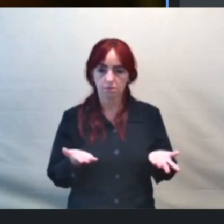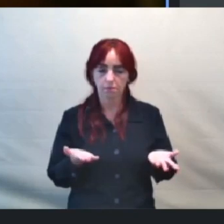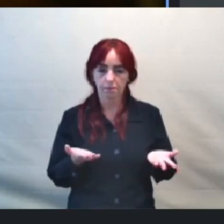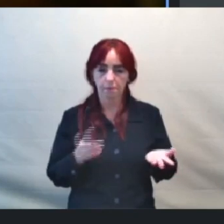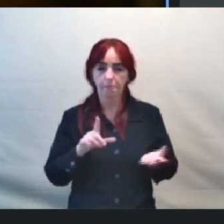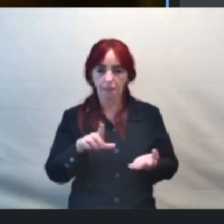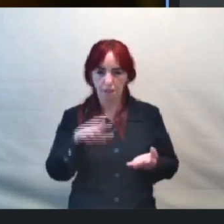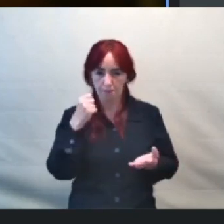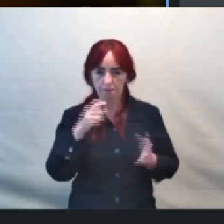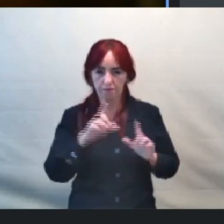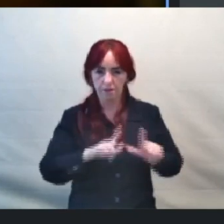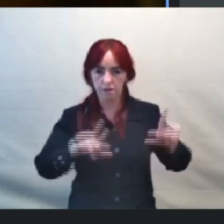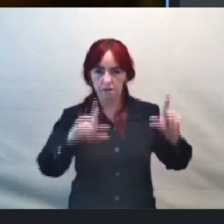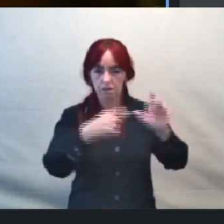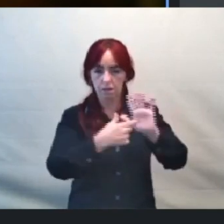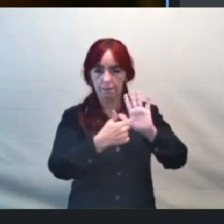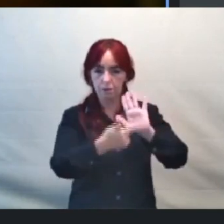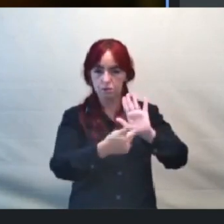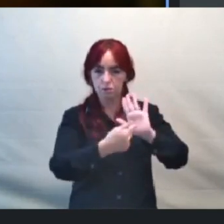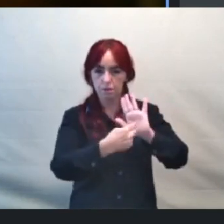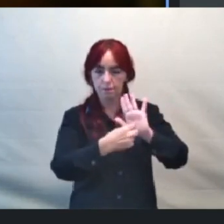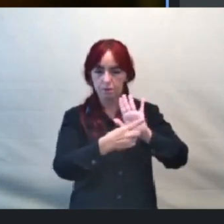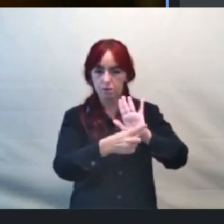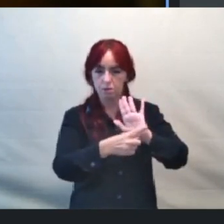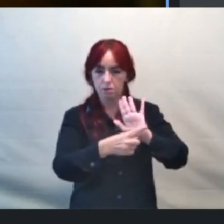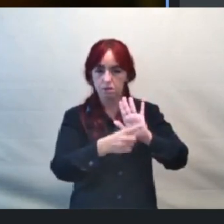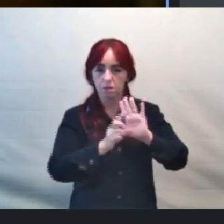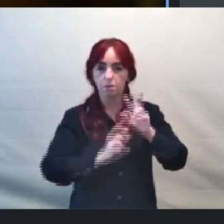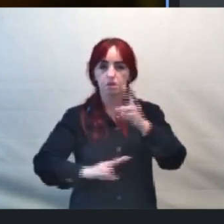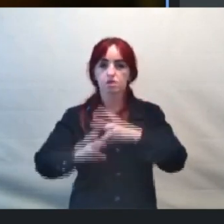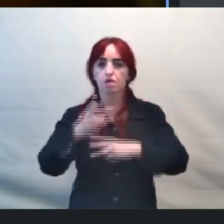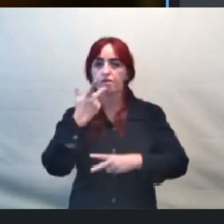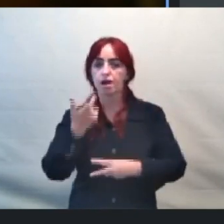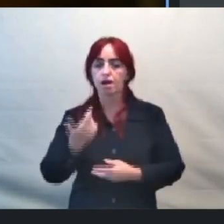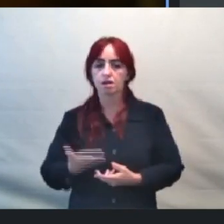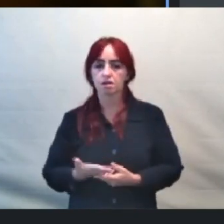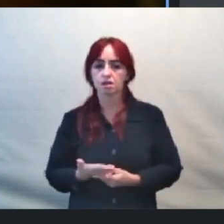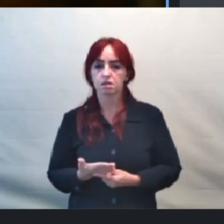que eu coloque algum dado ou posso seguindo na fala mesmo?